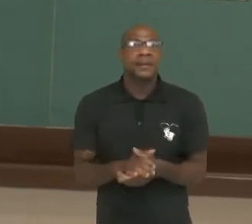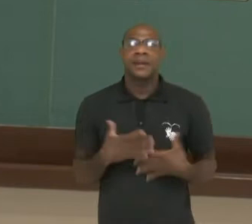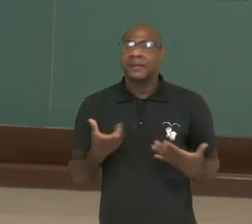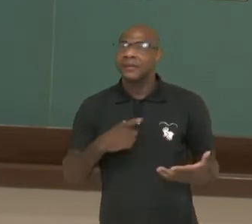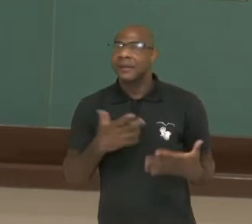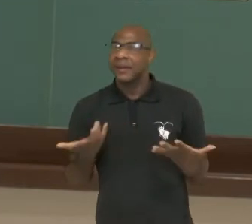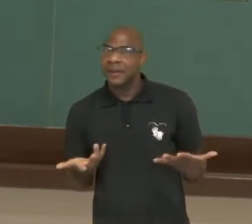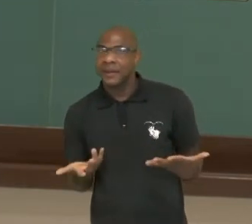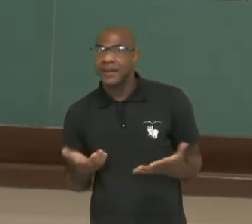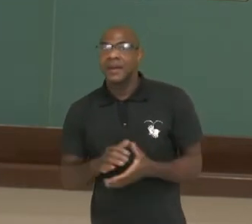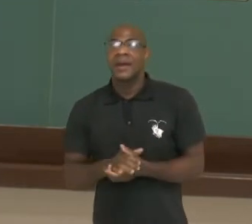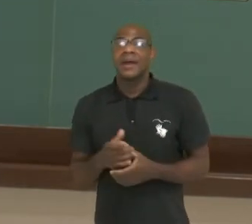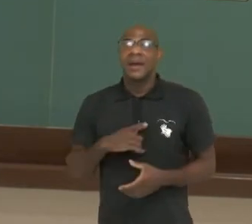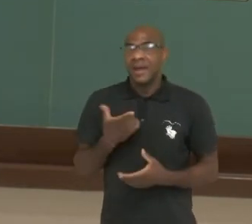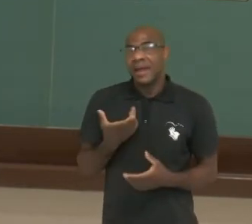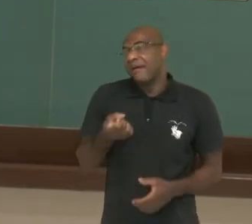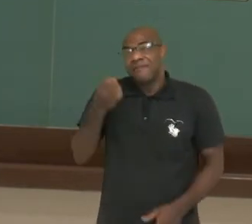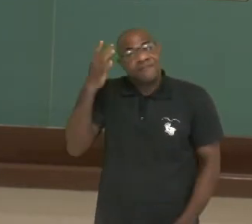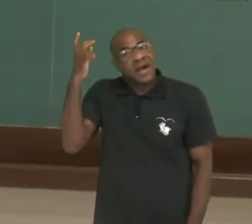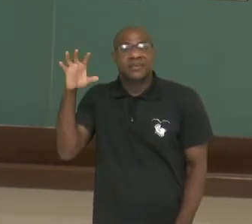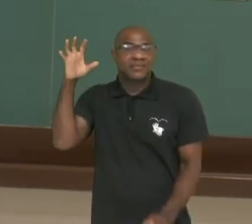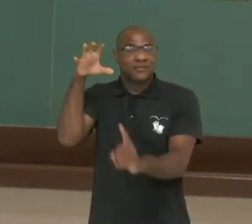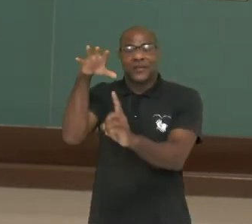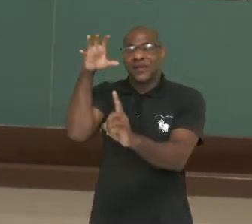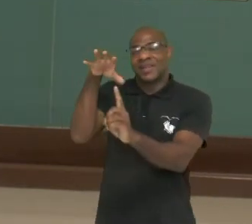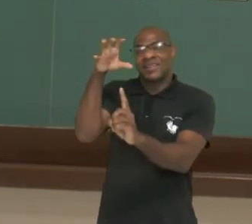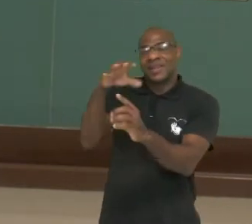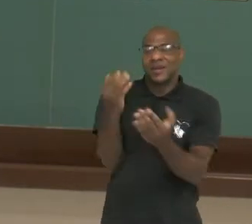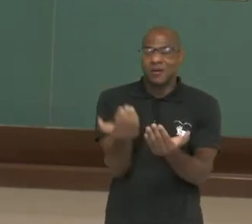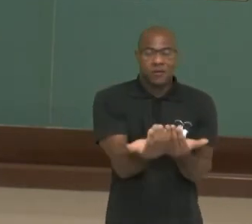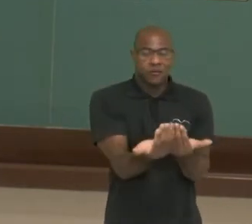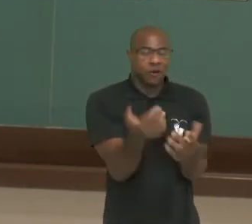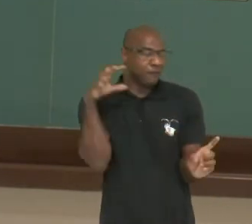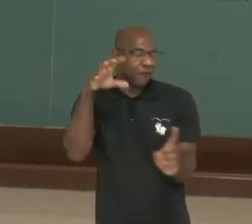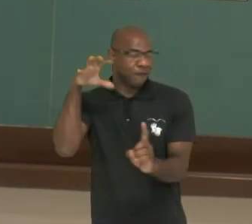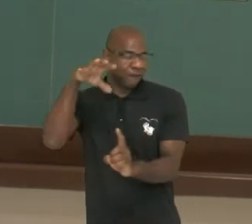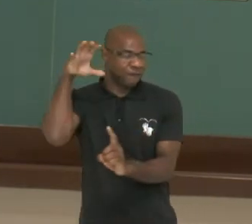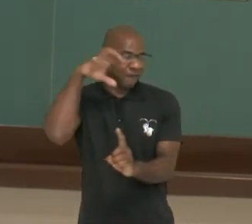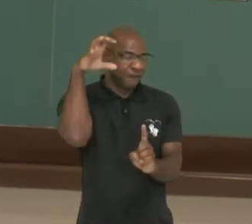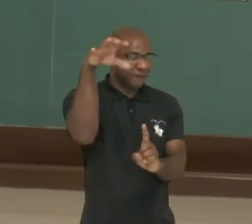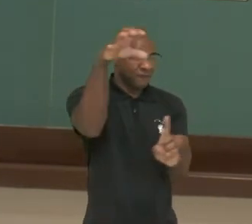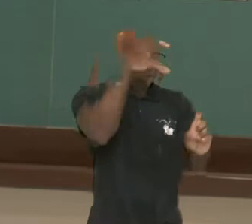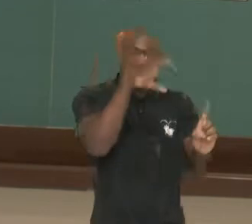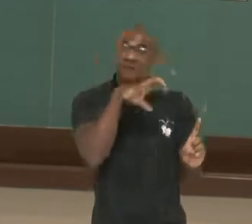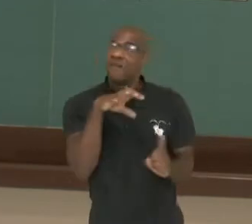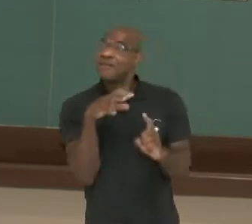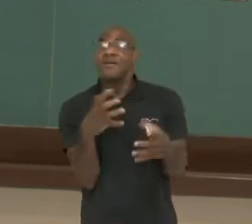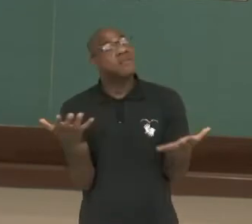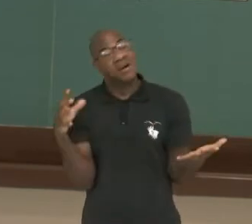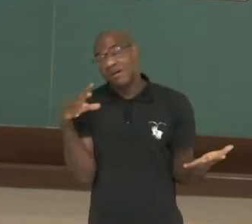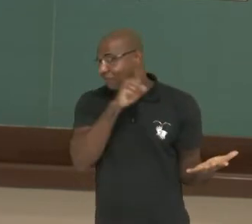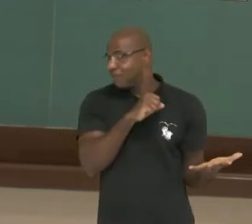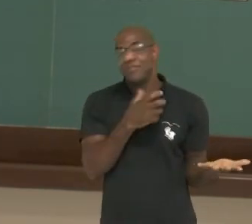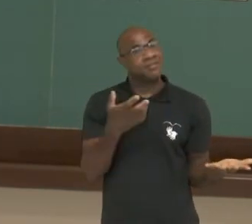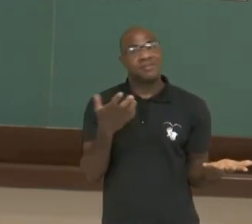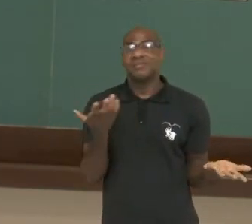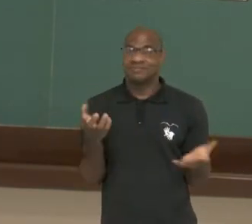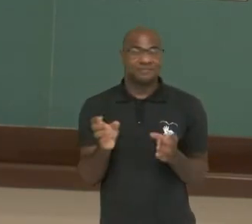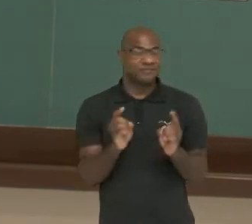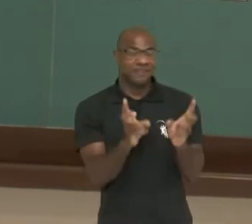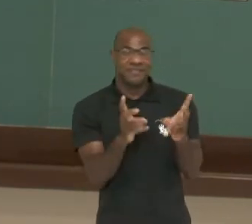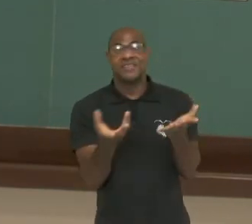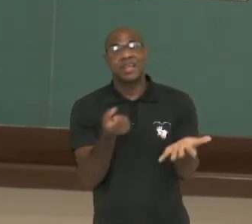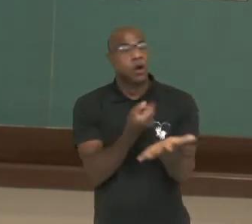acabam sendo um alvo fácil, né, para que os blogueiros, para que as pessoas que fazem a publicidade e a propaganda de determinados